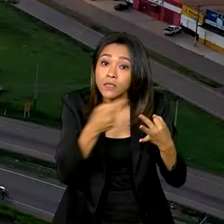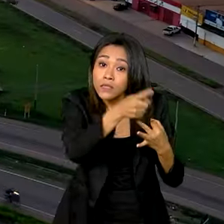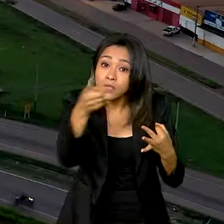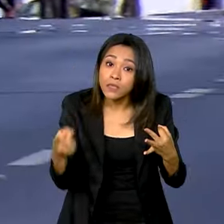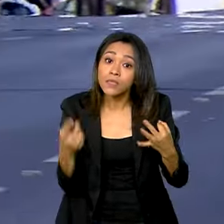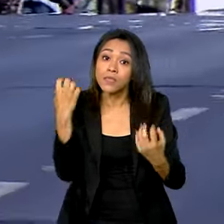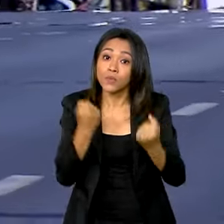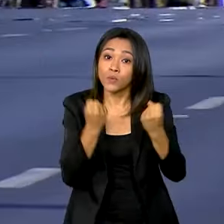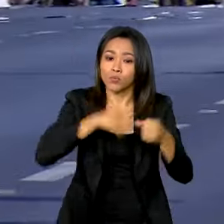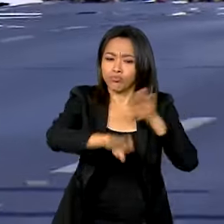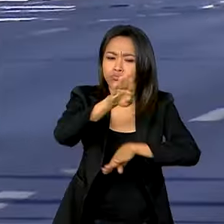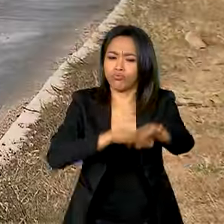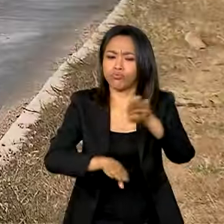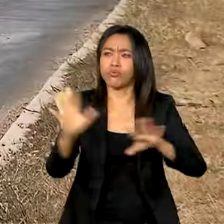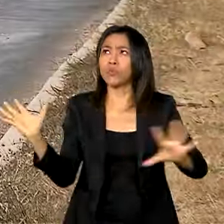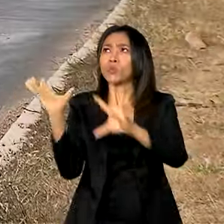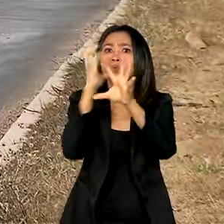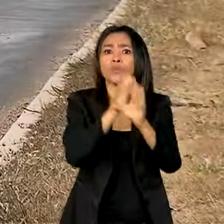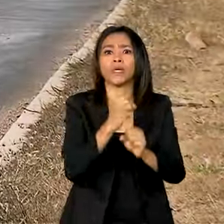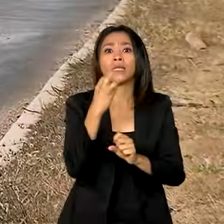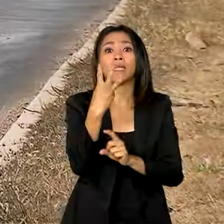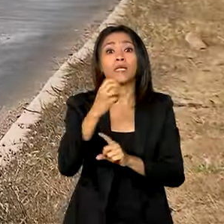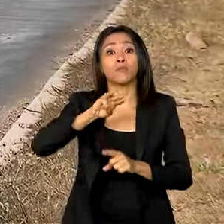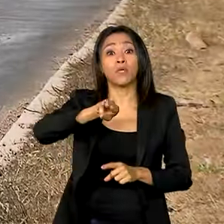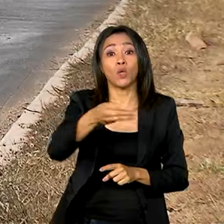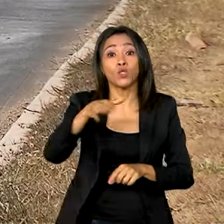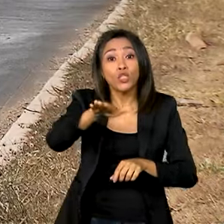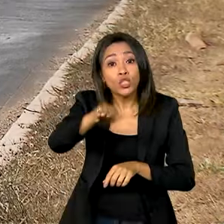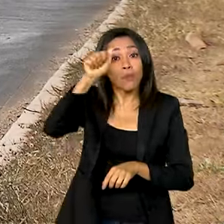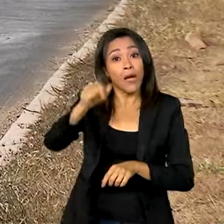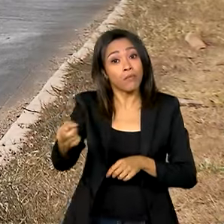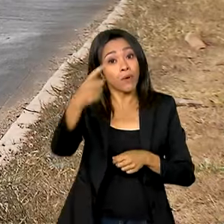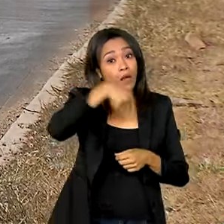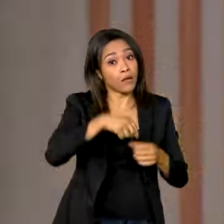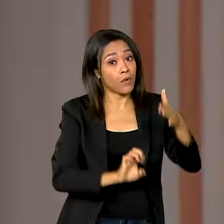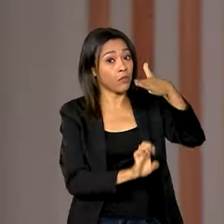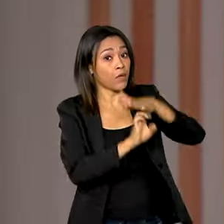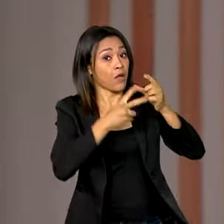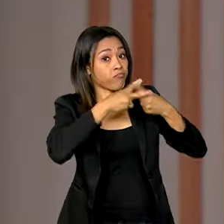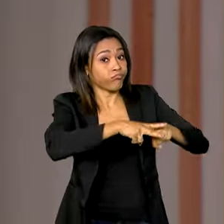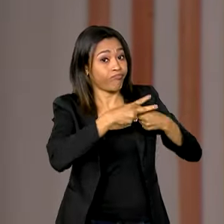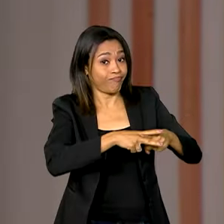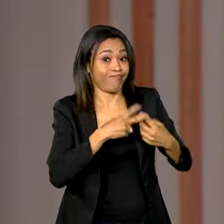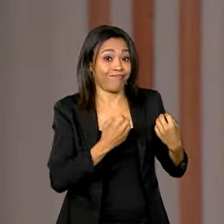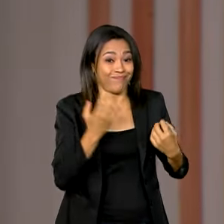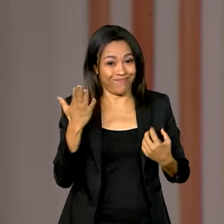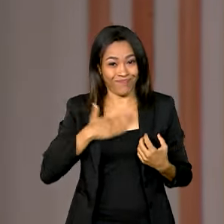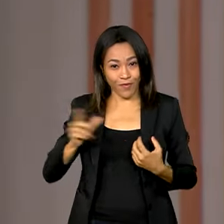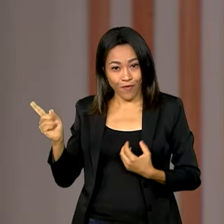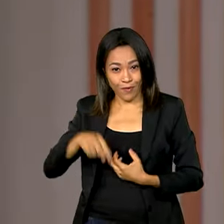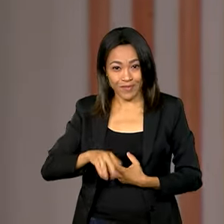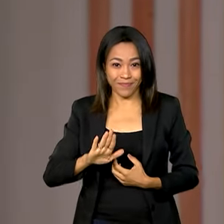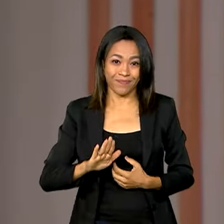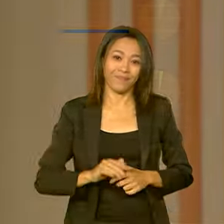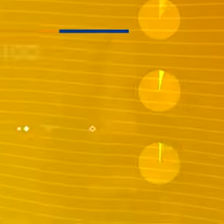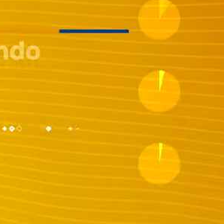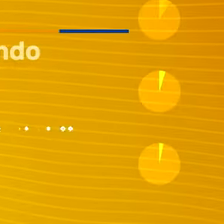Brasil tem mais de 3 milhões de chamados pendentes para recall de veículos. A gente volta já já.